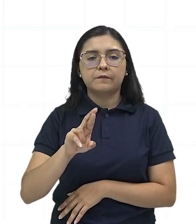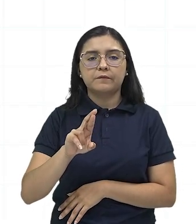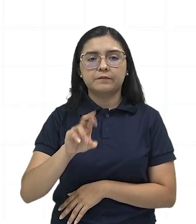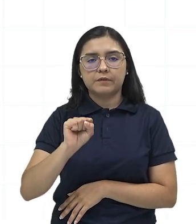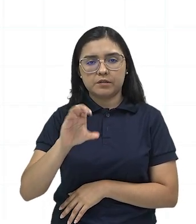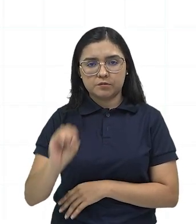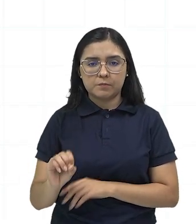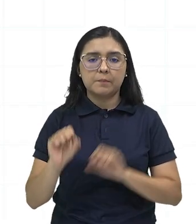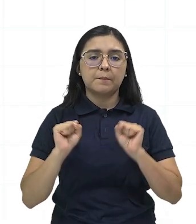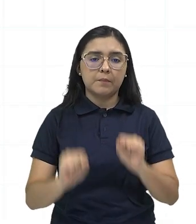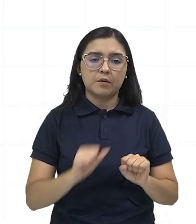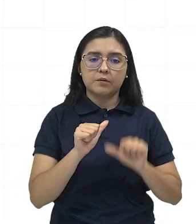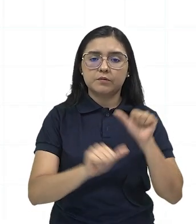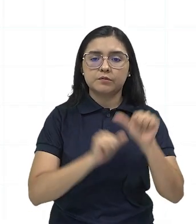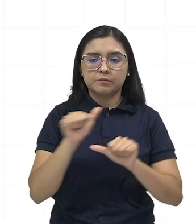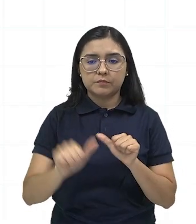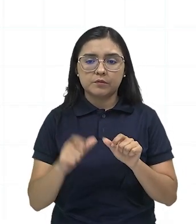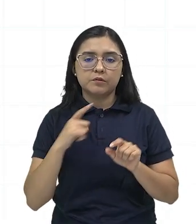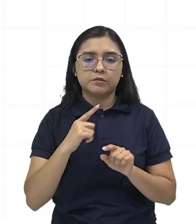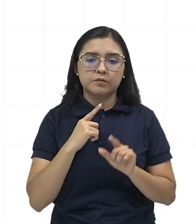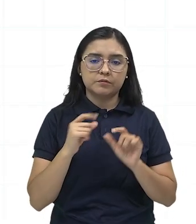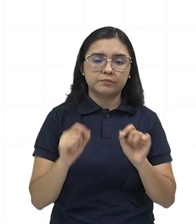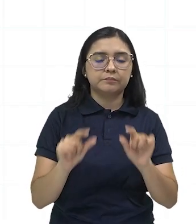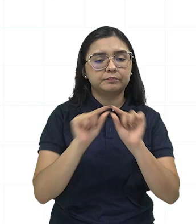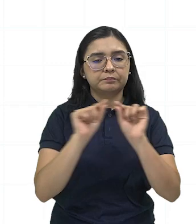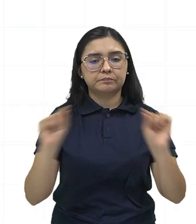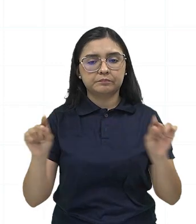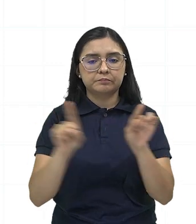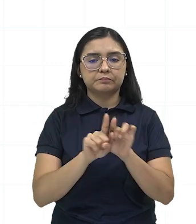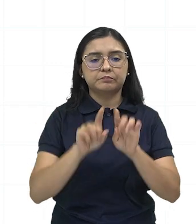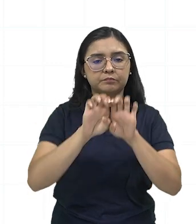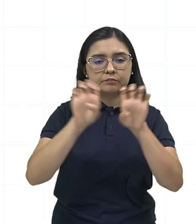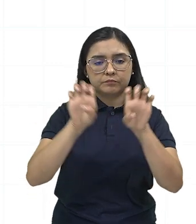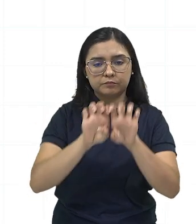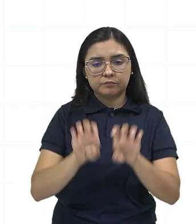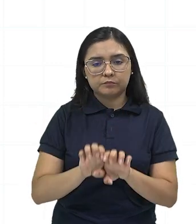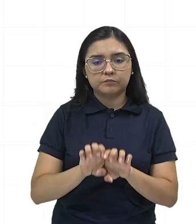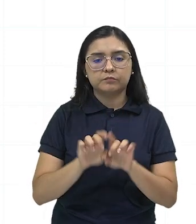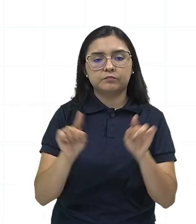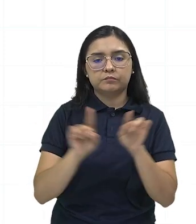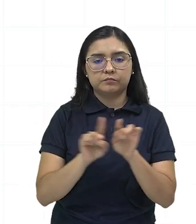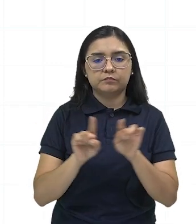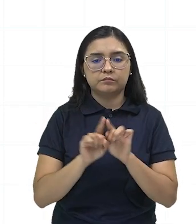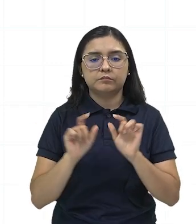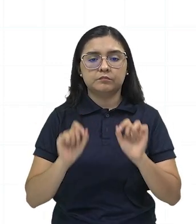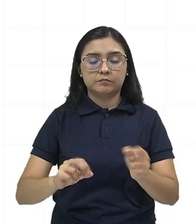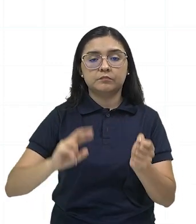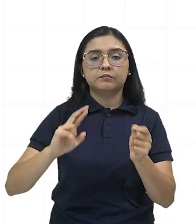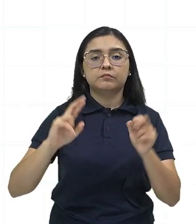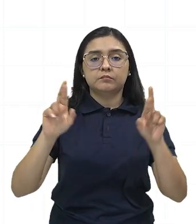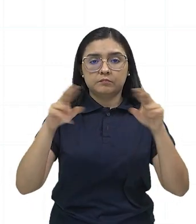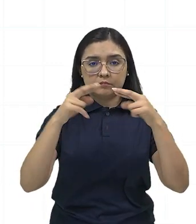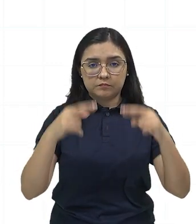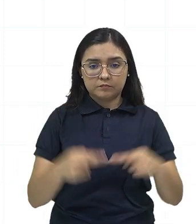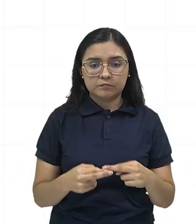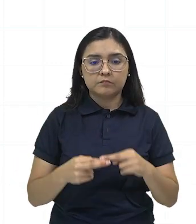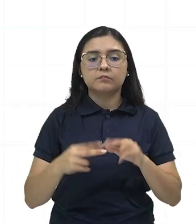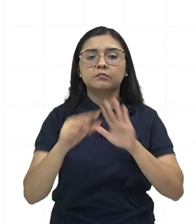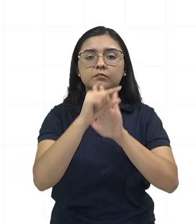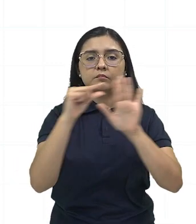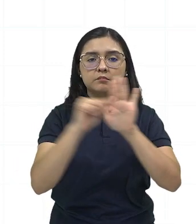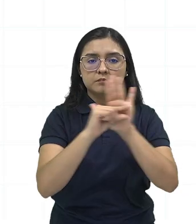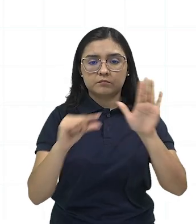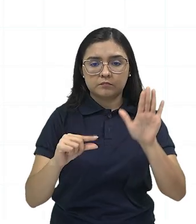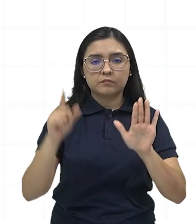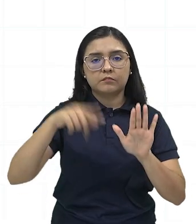verso pode variar em comprimento e seguir diferentes padrões de métrica e rima. Cada linha dessa, então, a